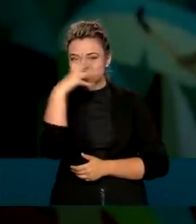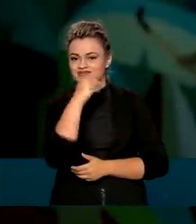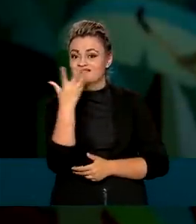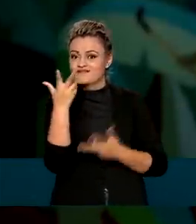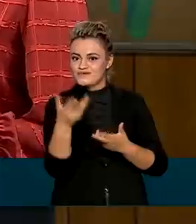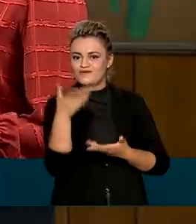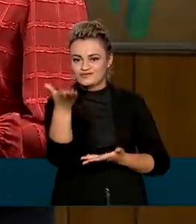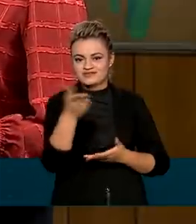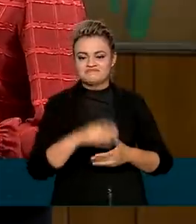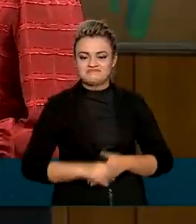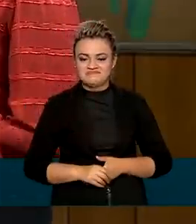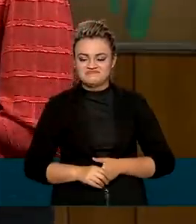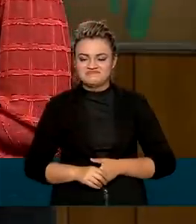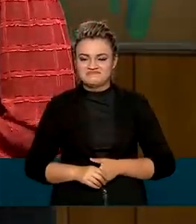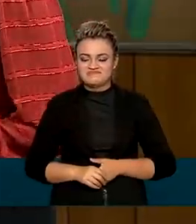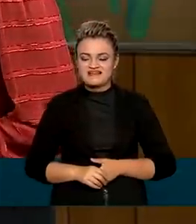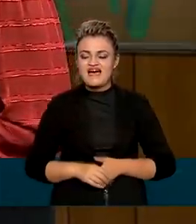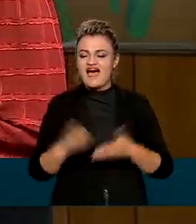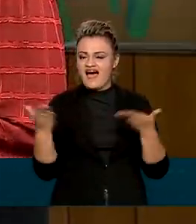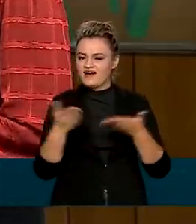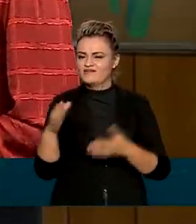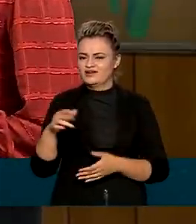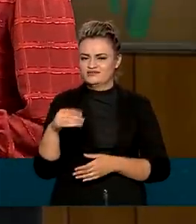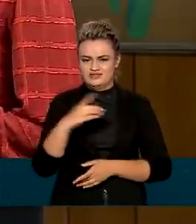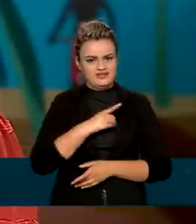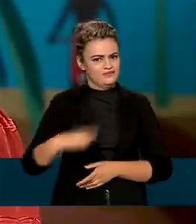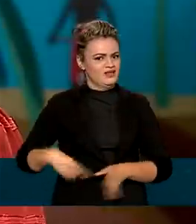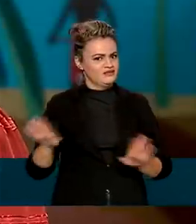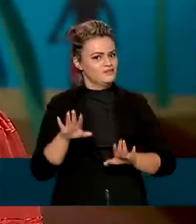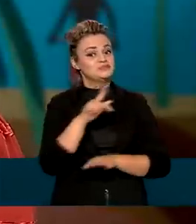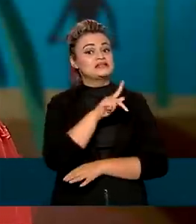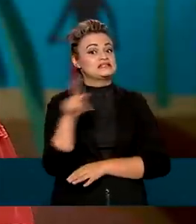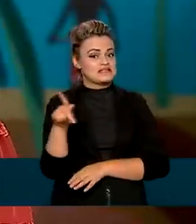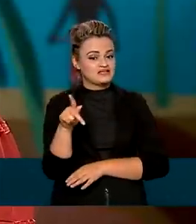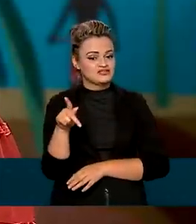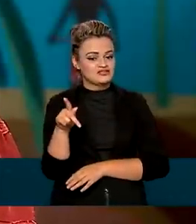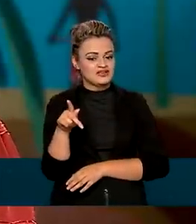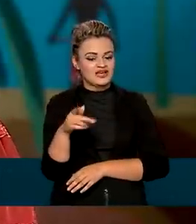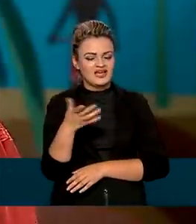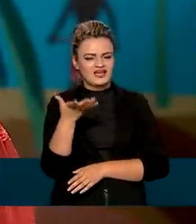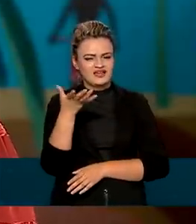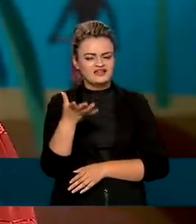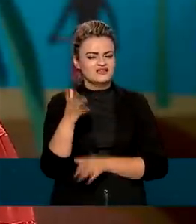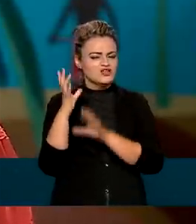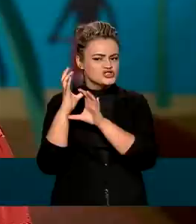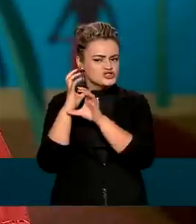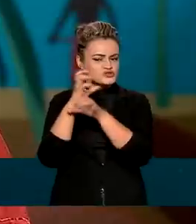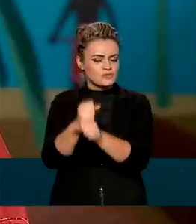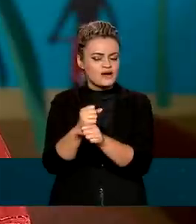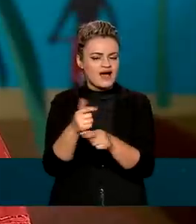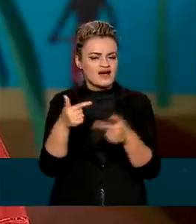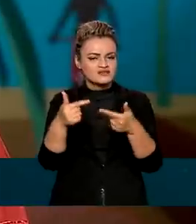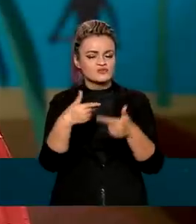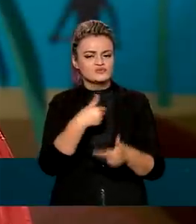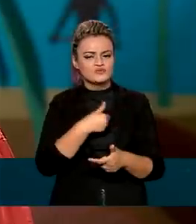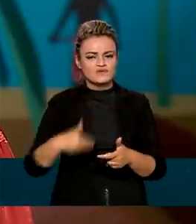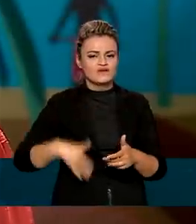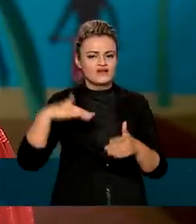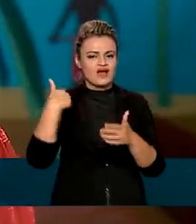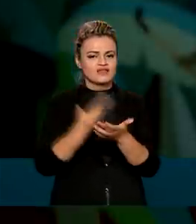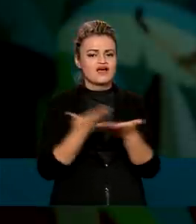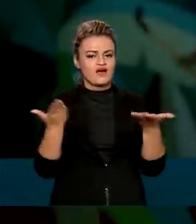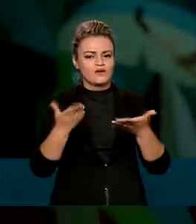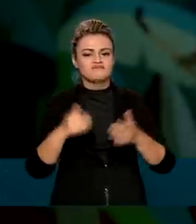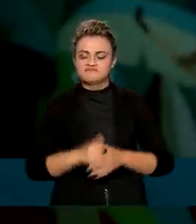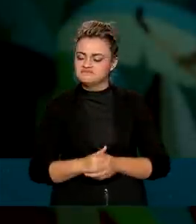fazemos dentro da cama e agora como presidente da república Presidente queria saber se o não quer fazer um rápido balanço das ações do governo até